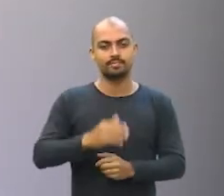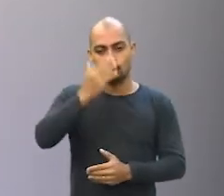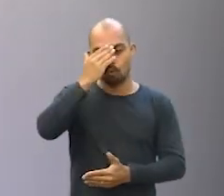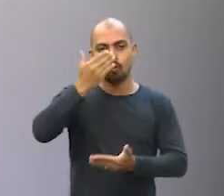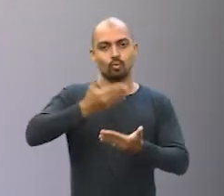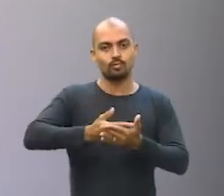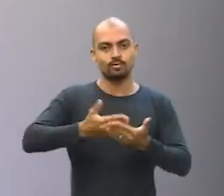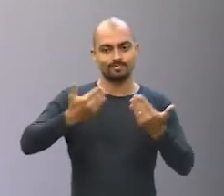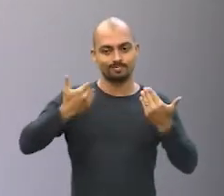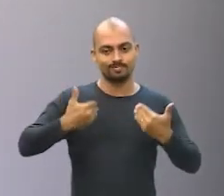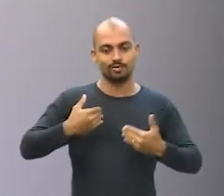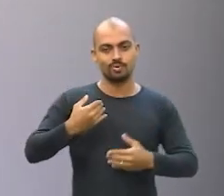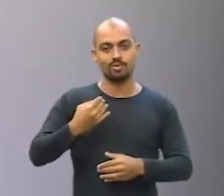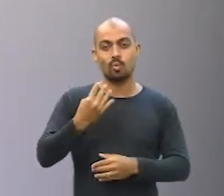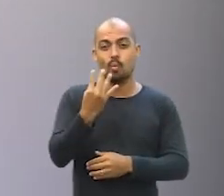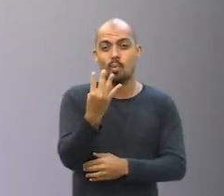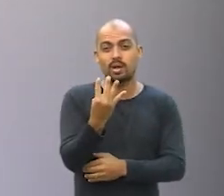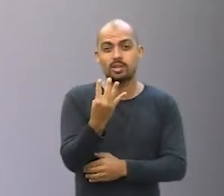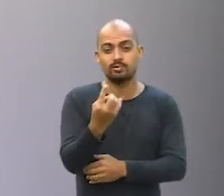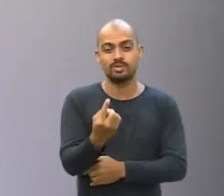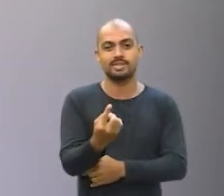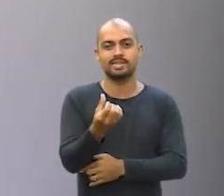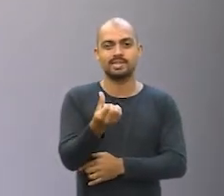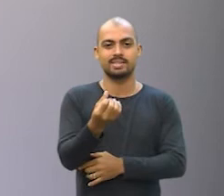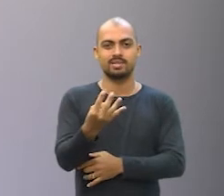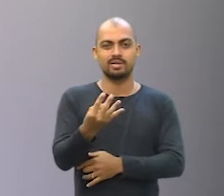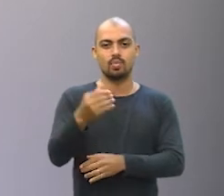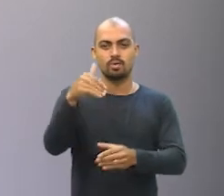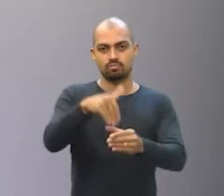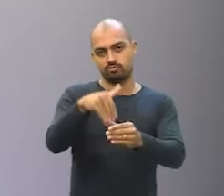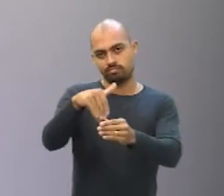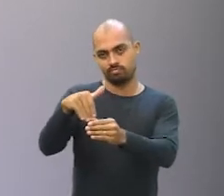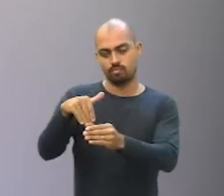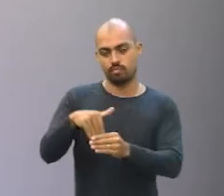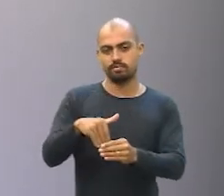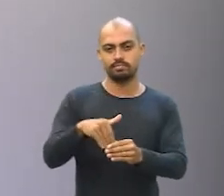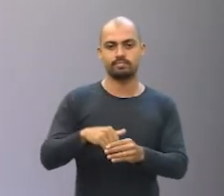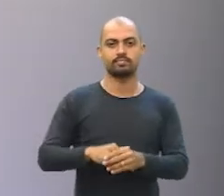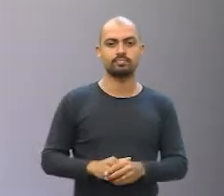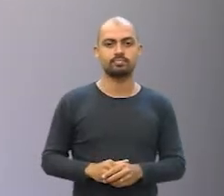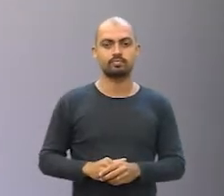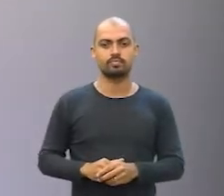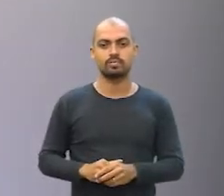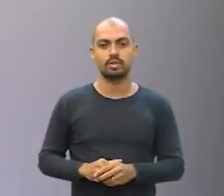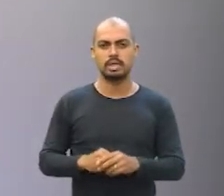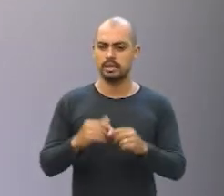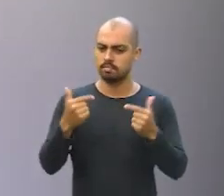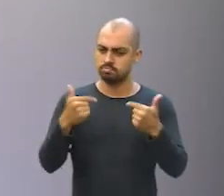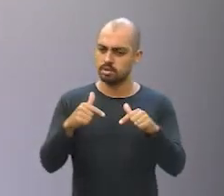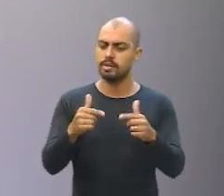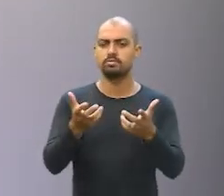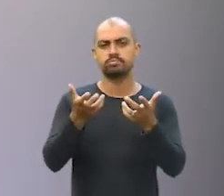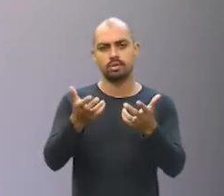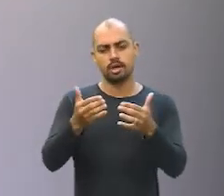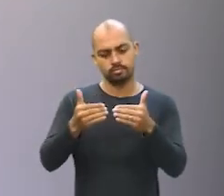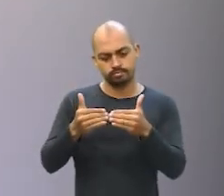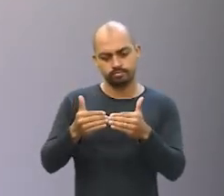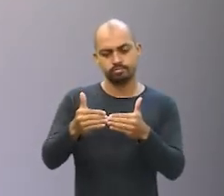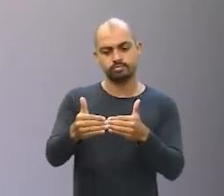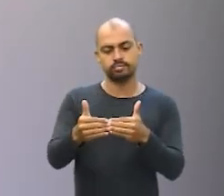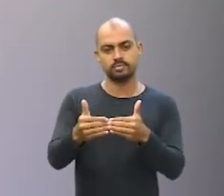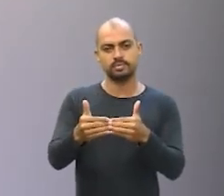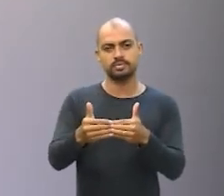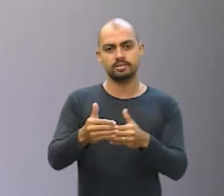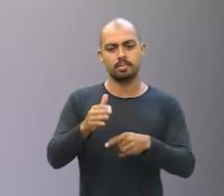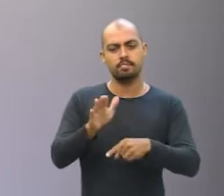que confiou-me mais 4.674 votos. Quero continuar o meu trabalho, fazendo bem